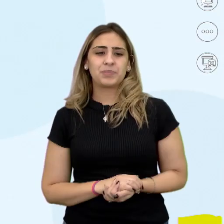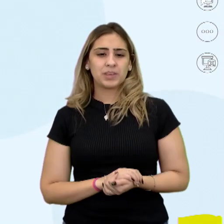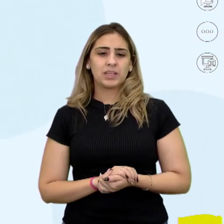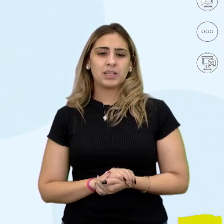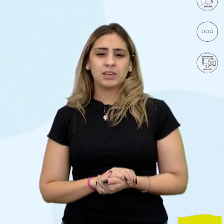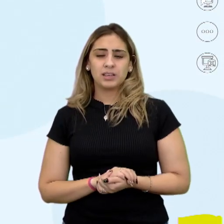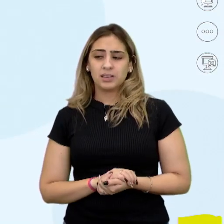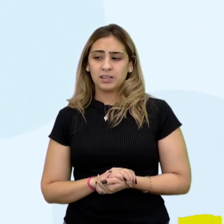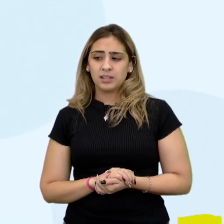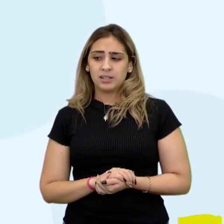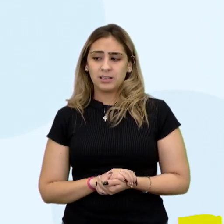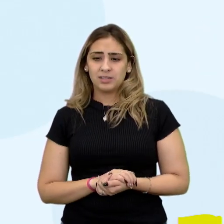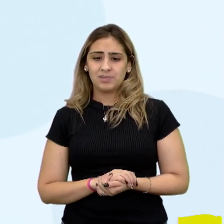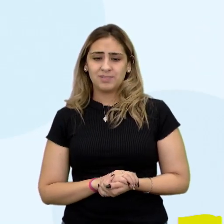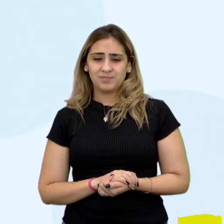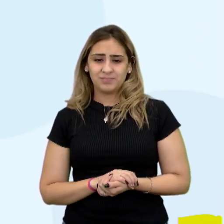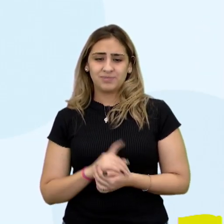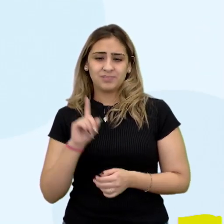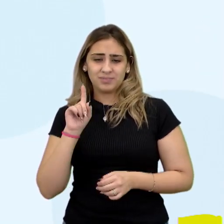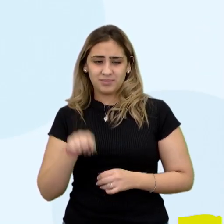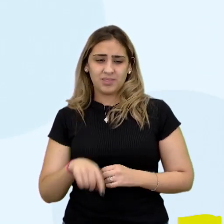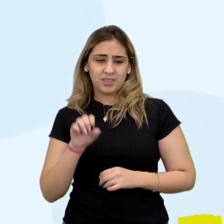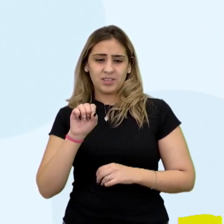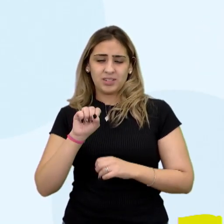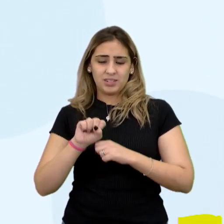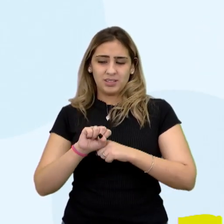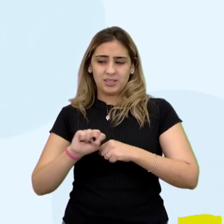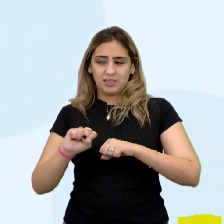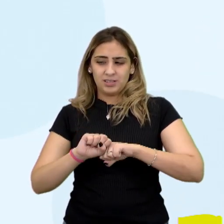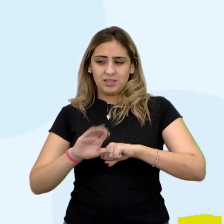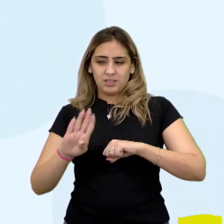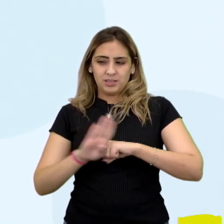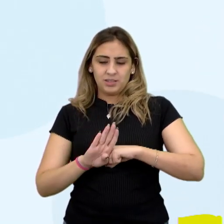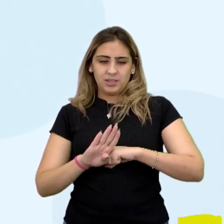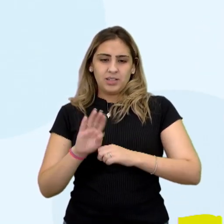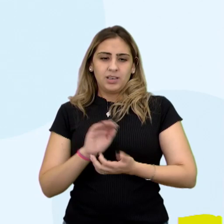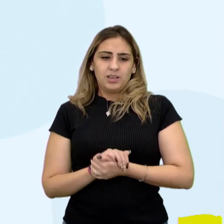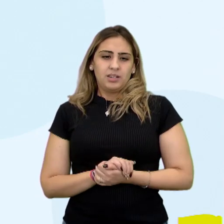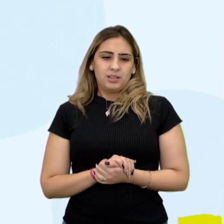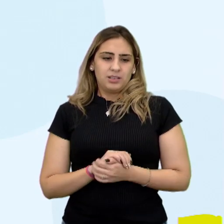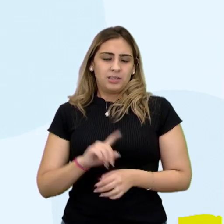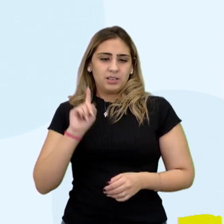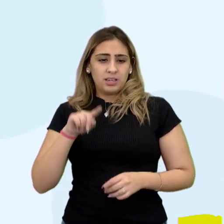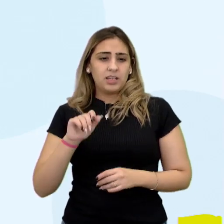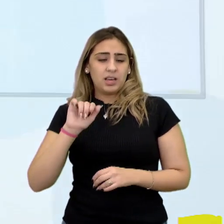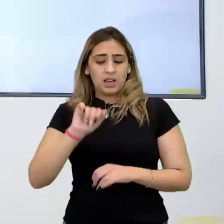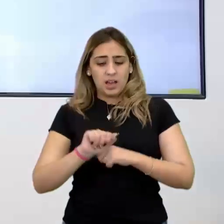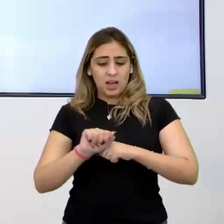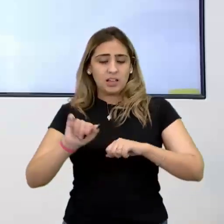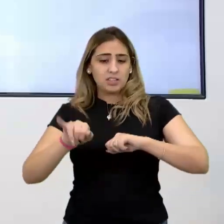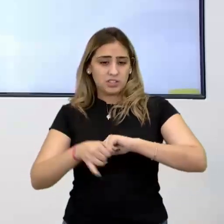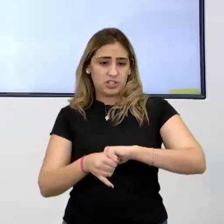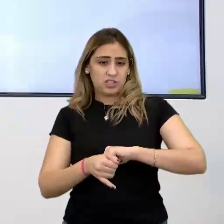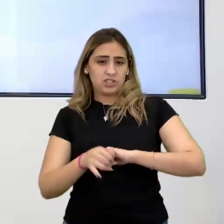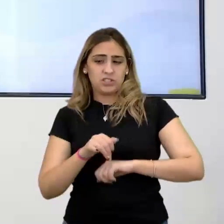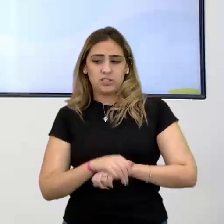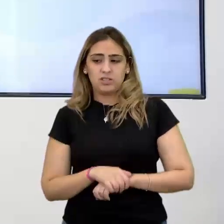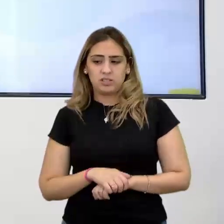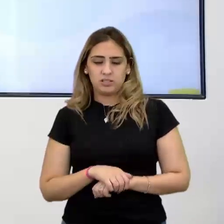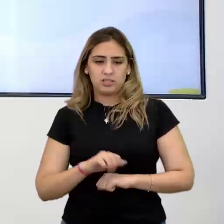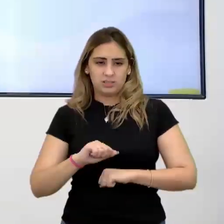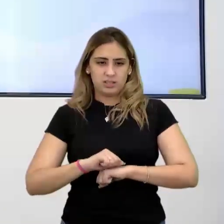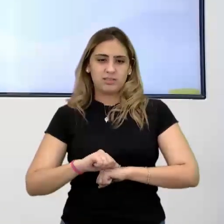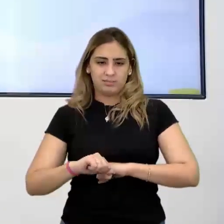aqui é substantivo. Severina aqui é adjetivo. Mas o que significa